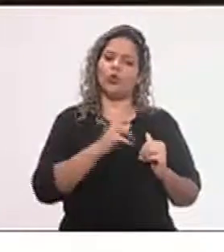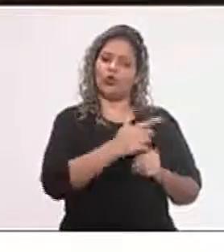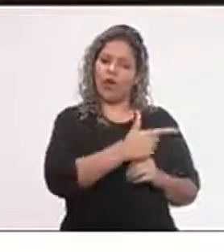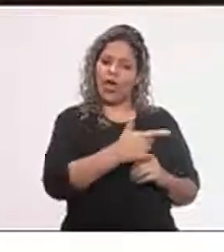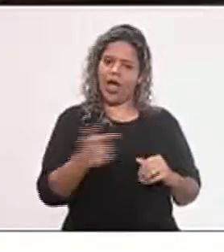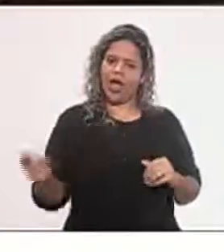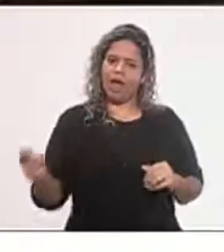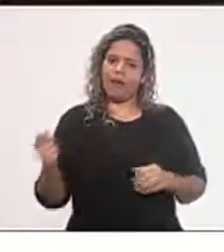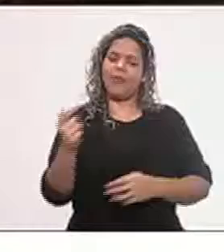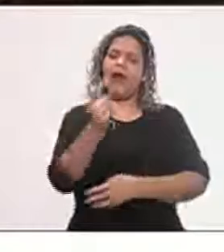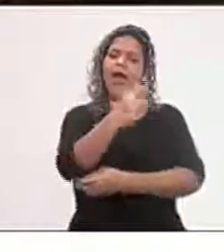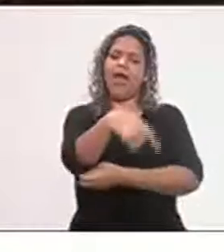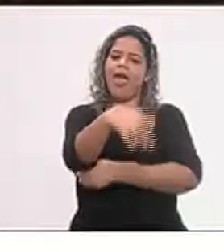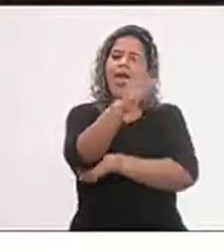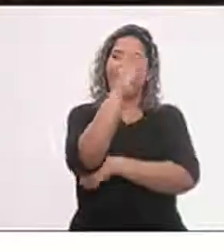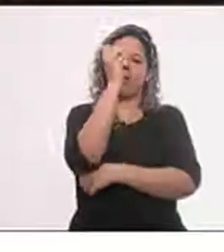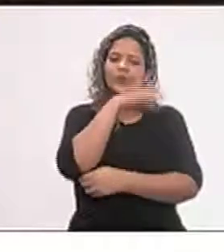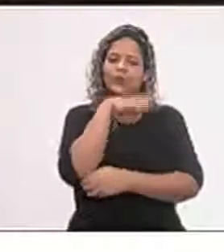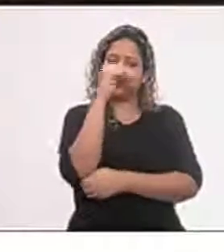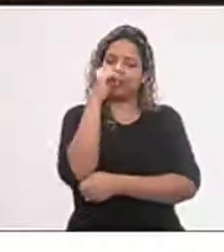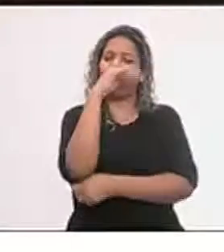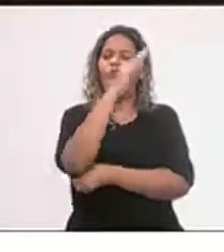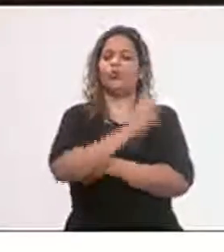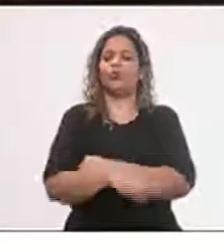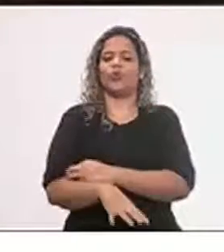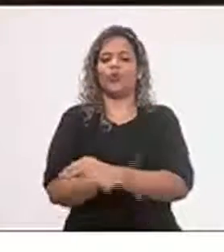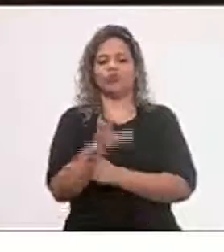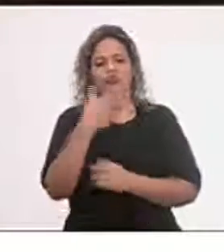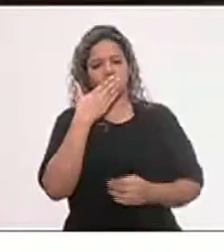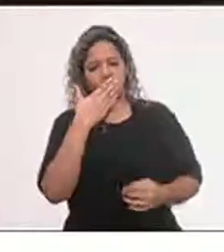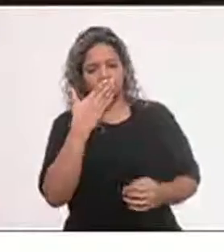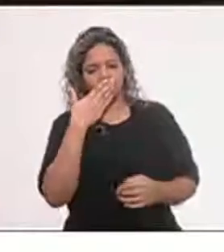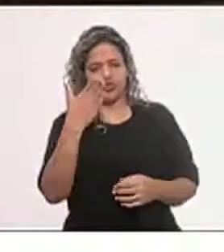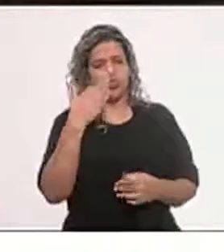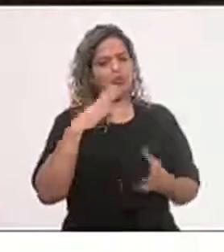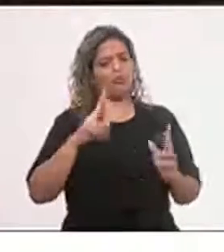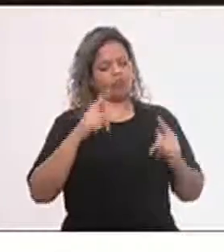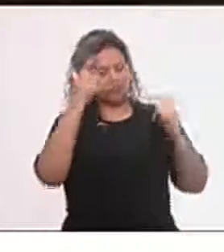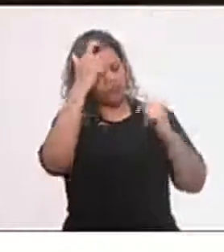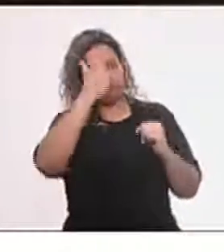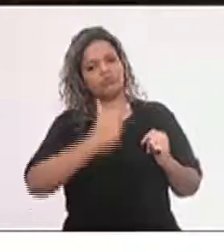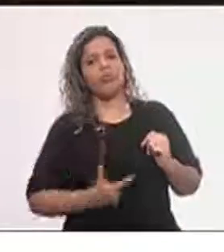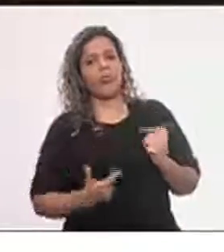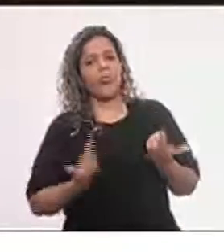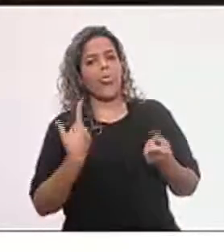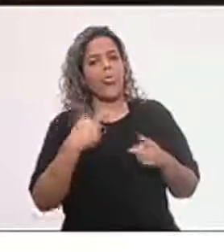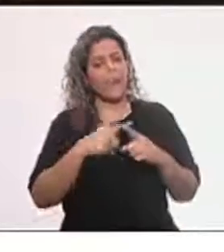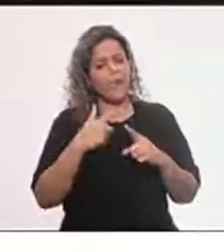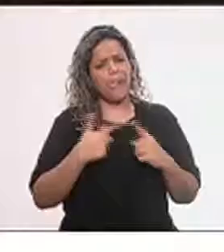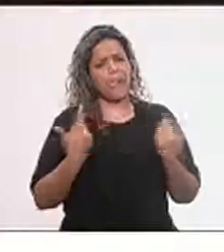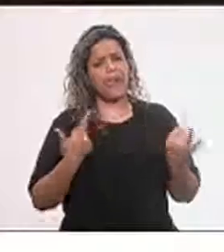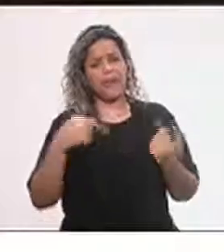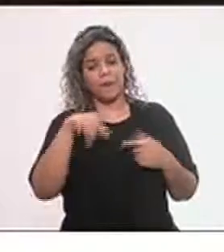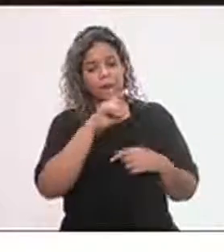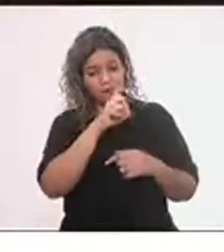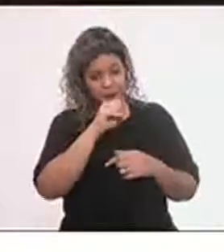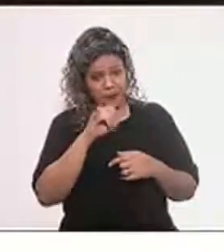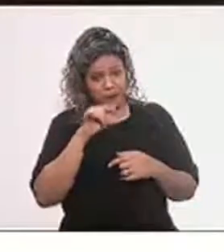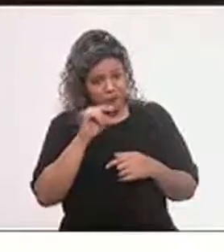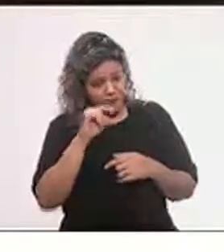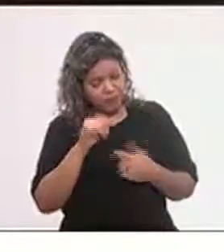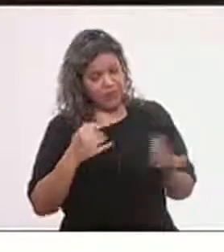de fogo. É tão absurdo, senhor presidente, esse tipo de postura. Afinal de contas, se